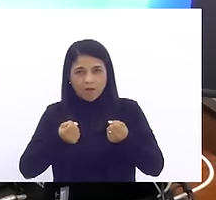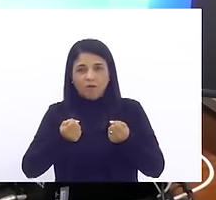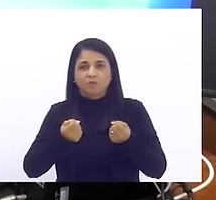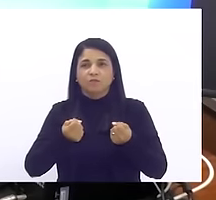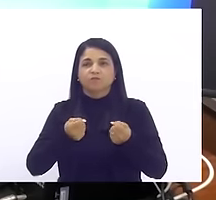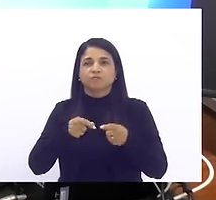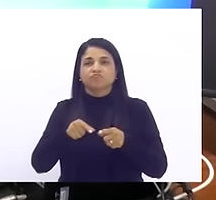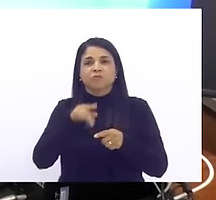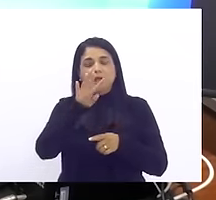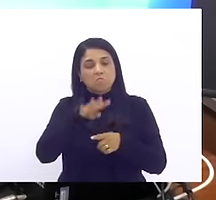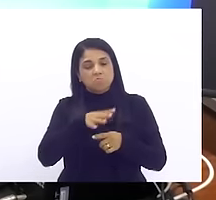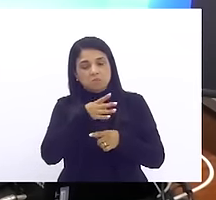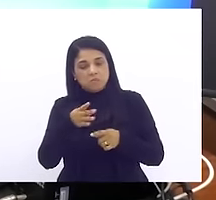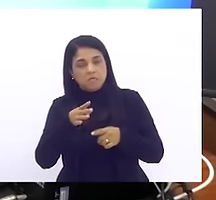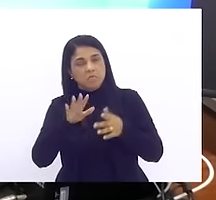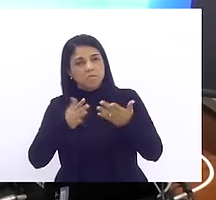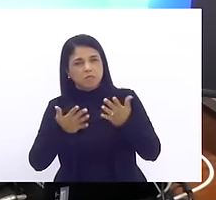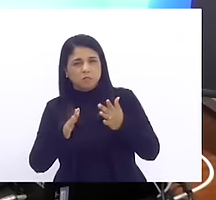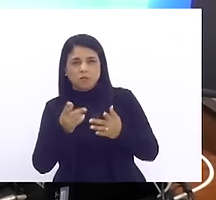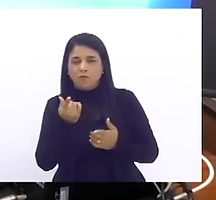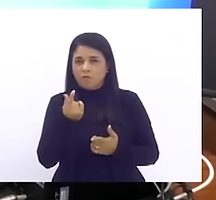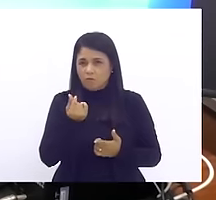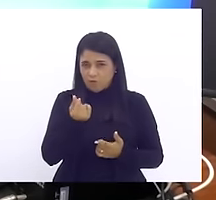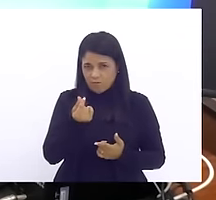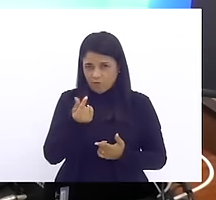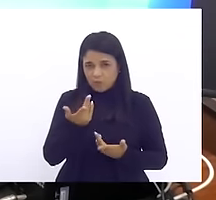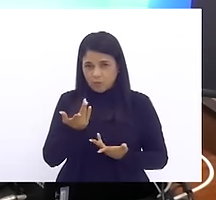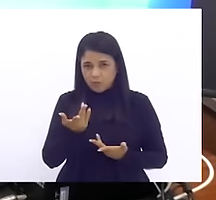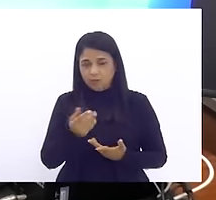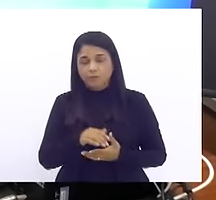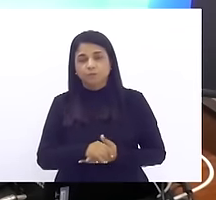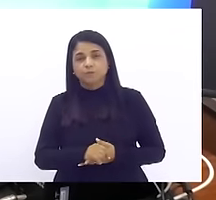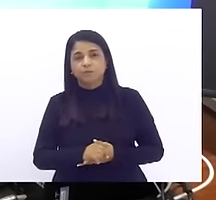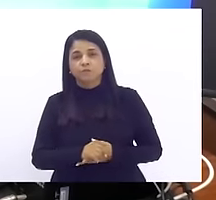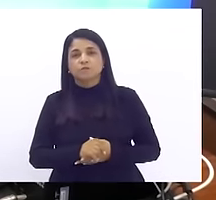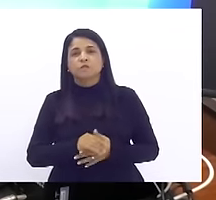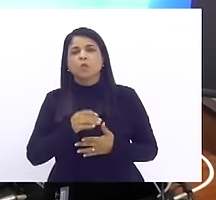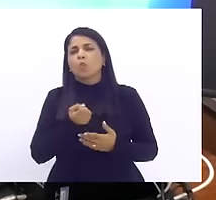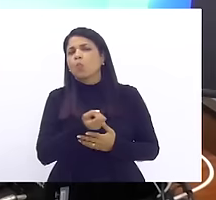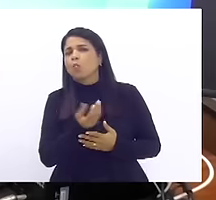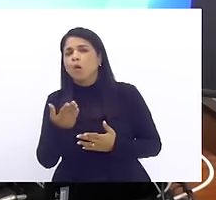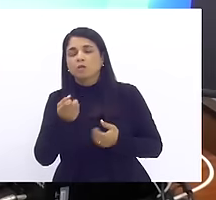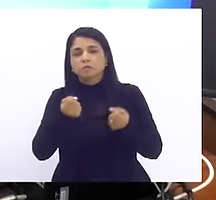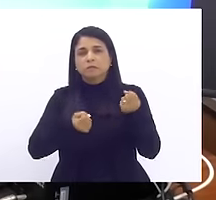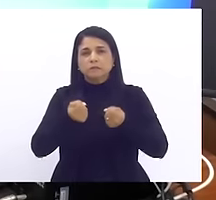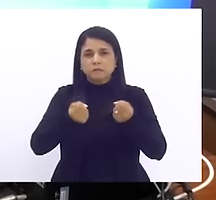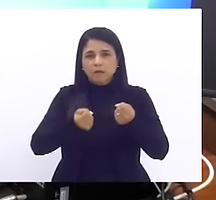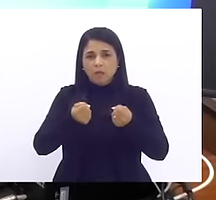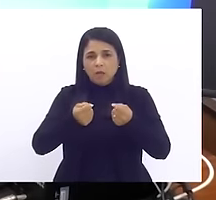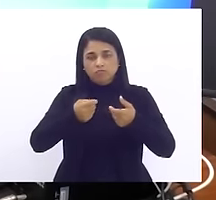que eu tô aqui em mãos Eu tenho esse valor Quantos veículos por mês a Foco